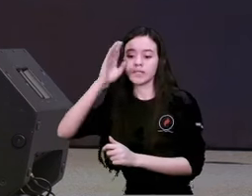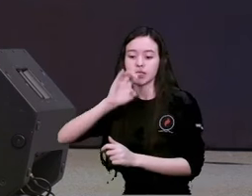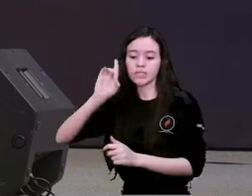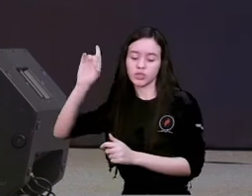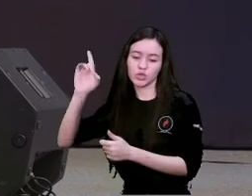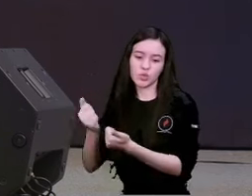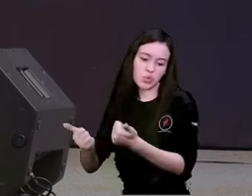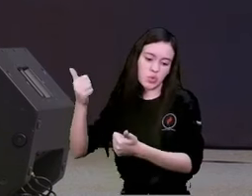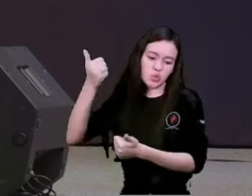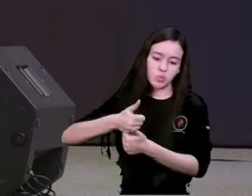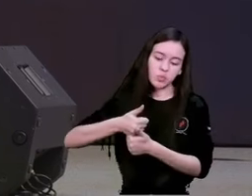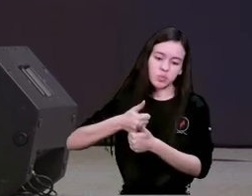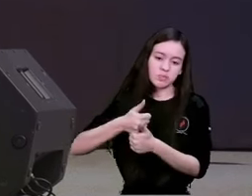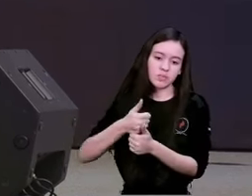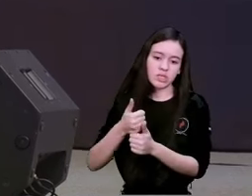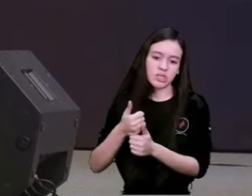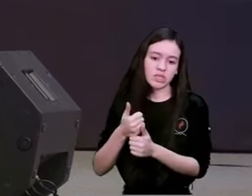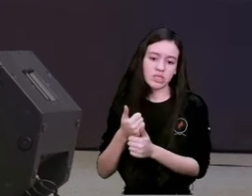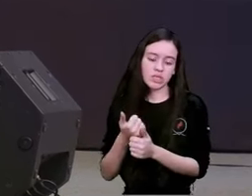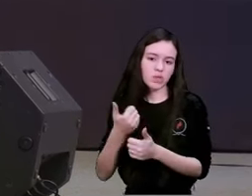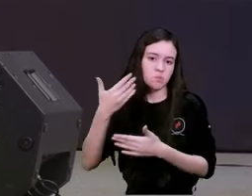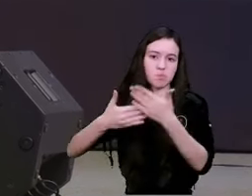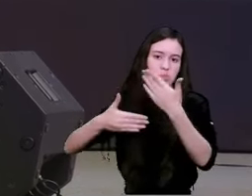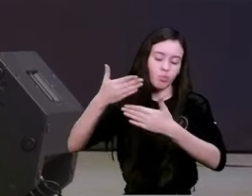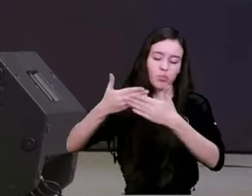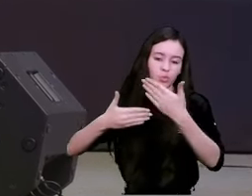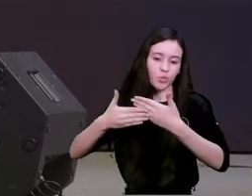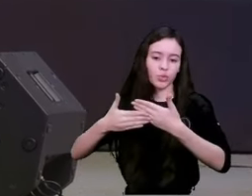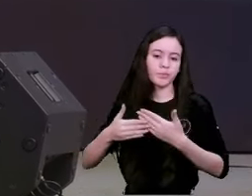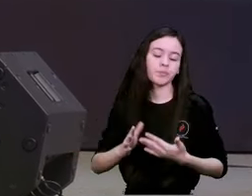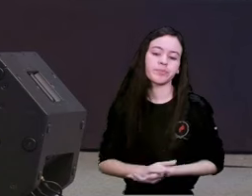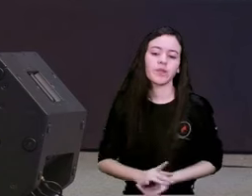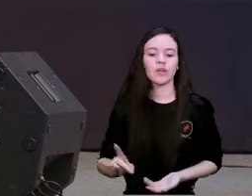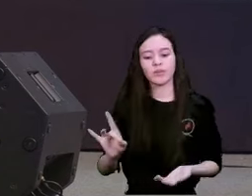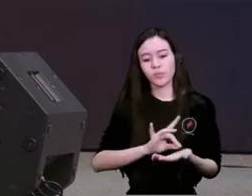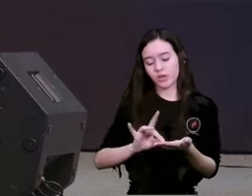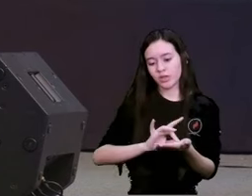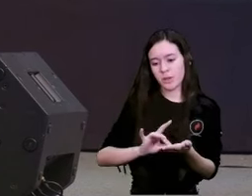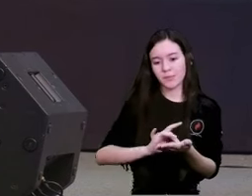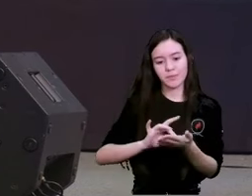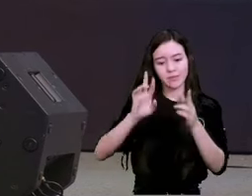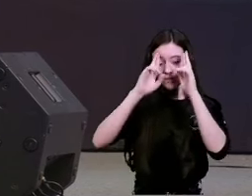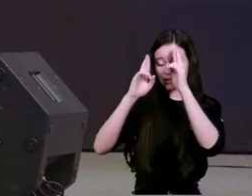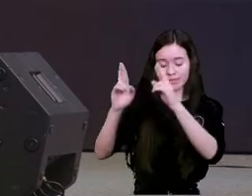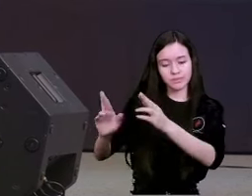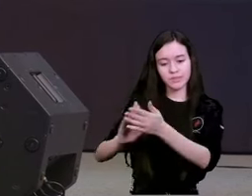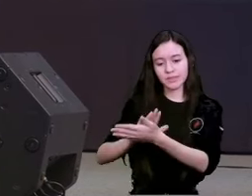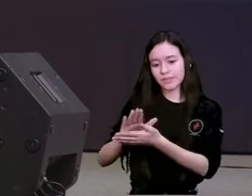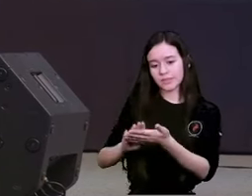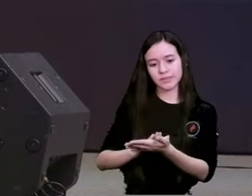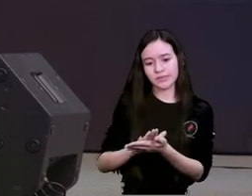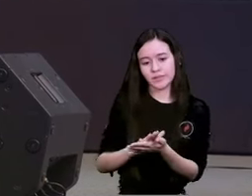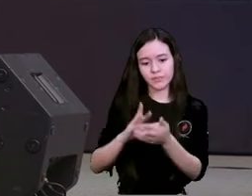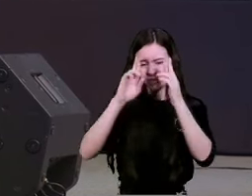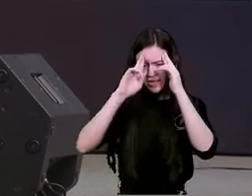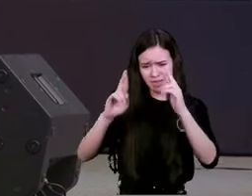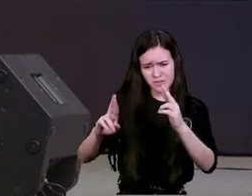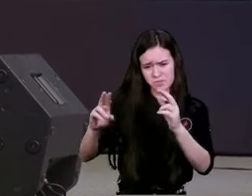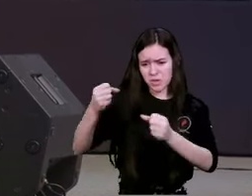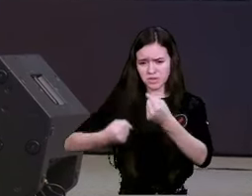Deus pelas suas muralhas. E aí o inimigo não respeita o carro que você anda, a